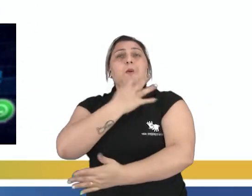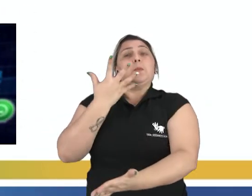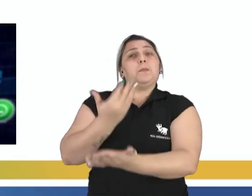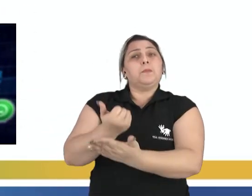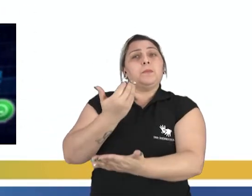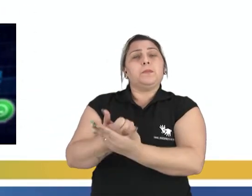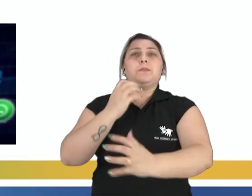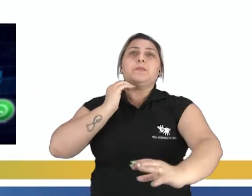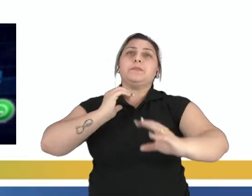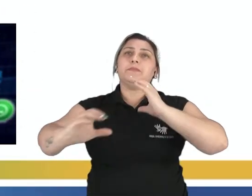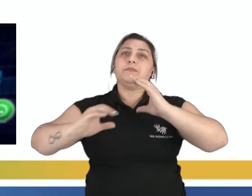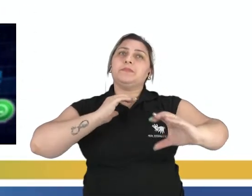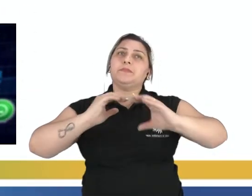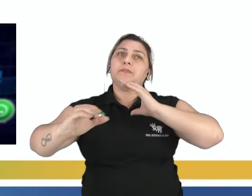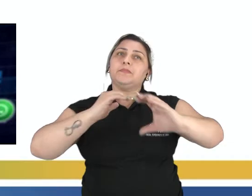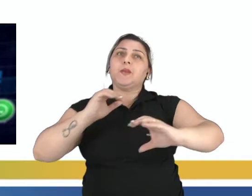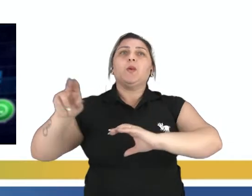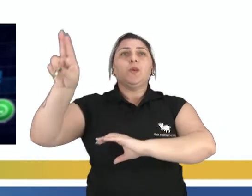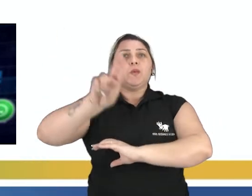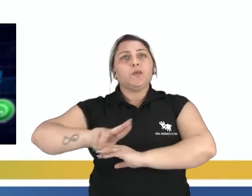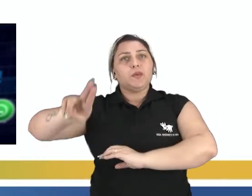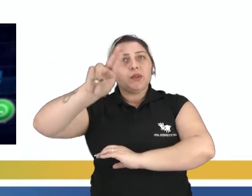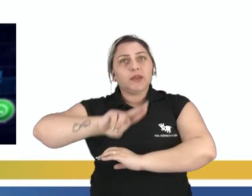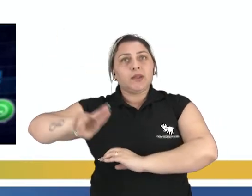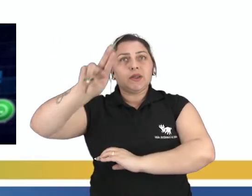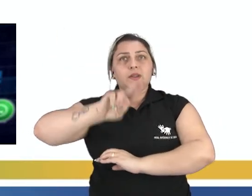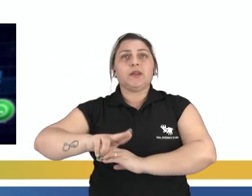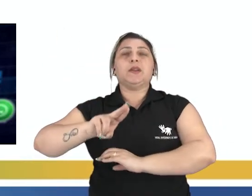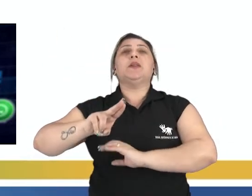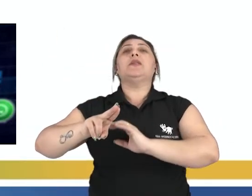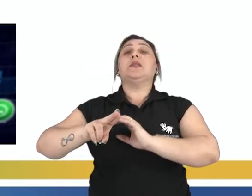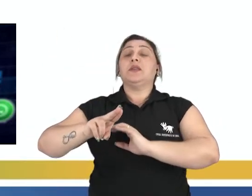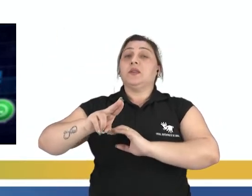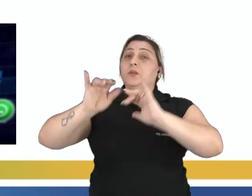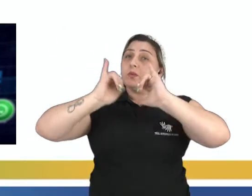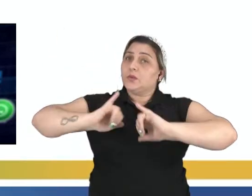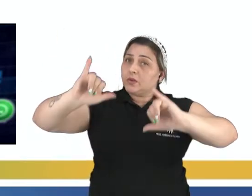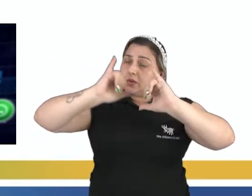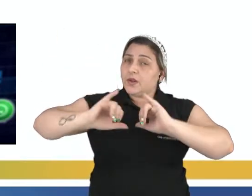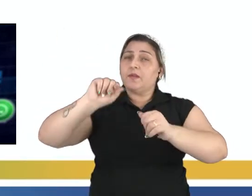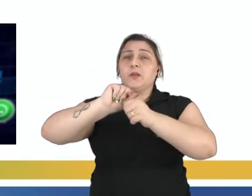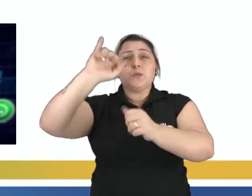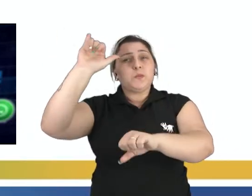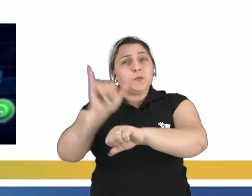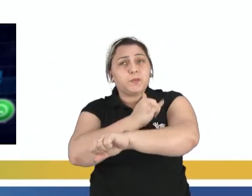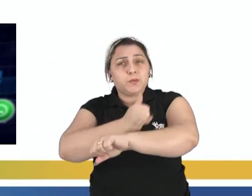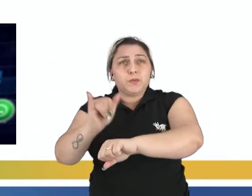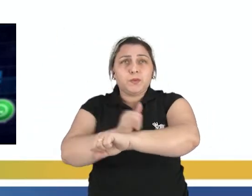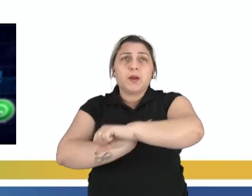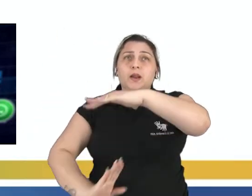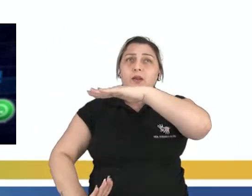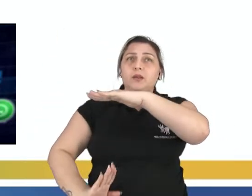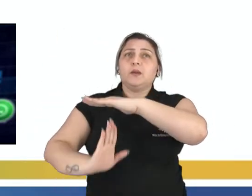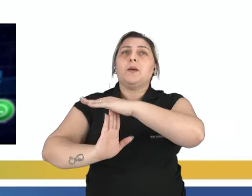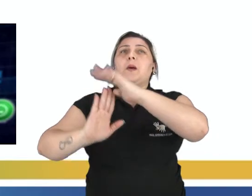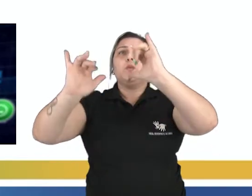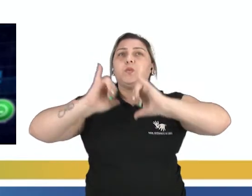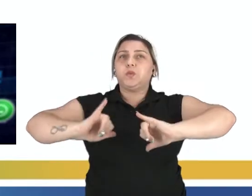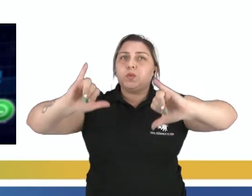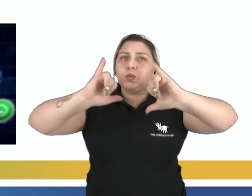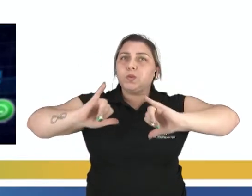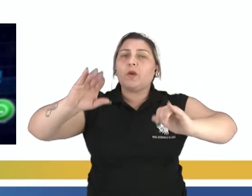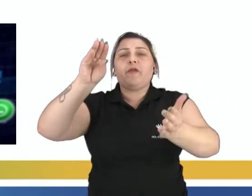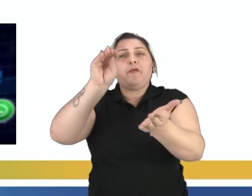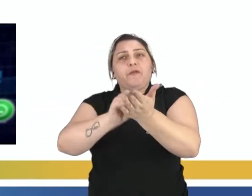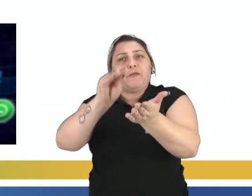por um aplicativo de comunicação muito utilizado anunciou que está desenvolvendo estratégias para limitar a